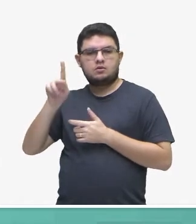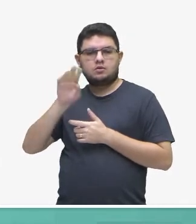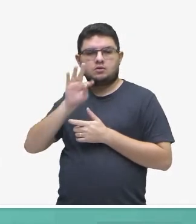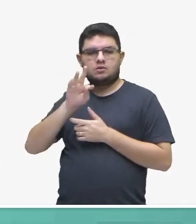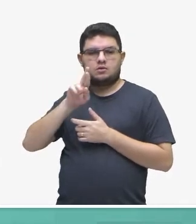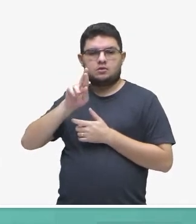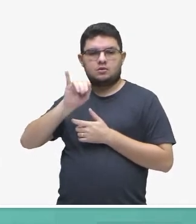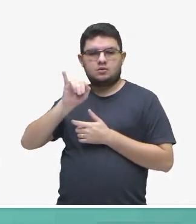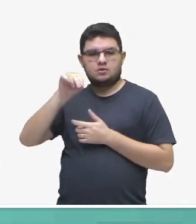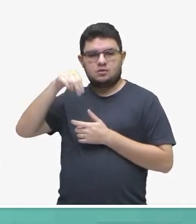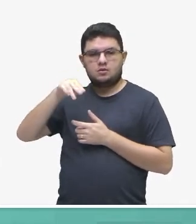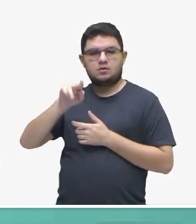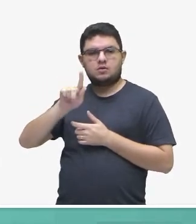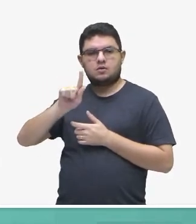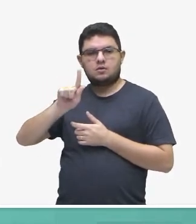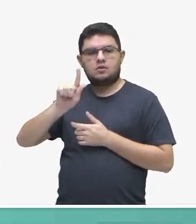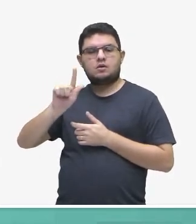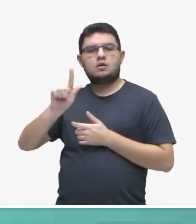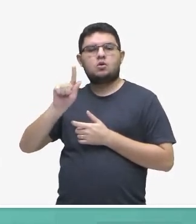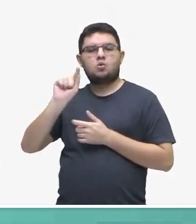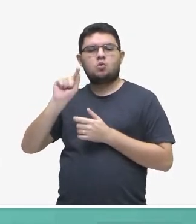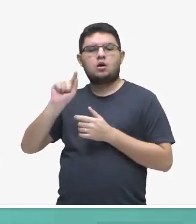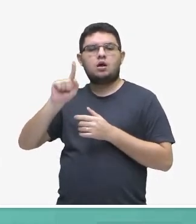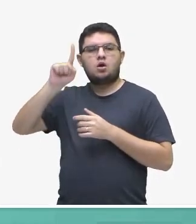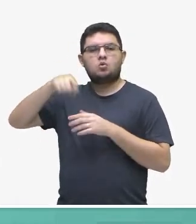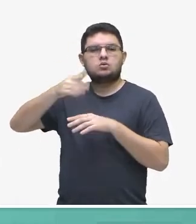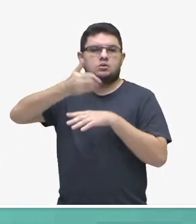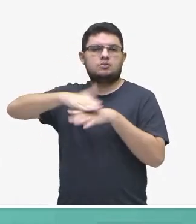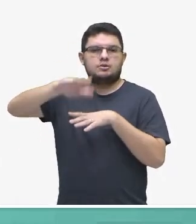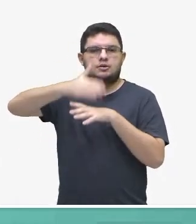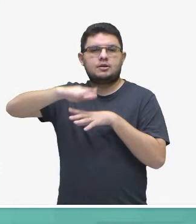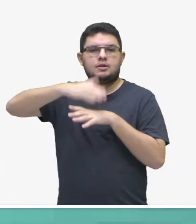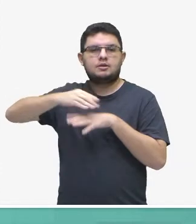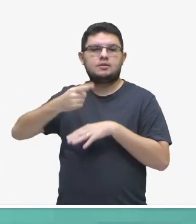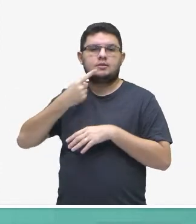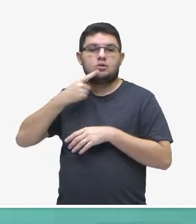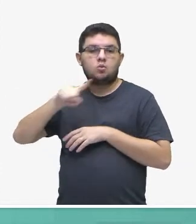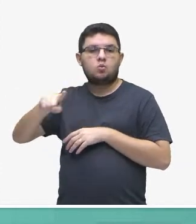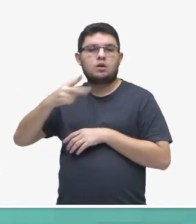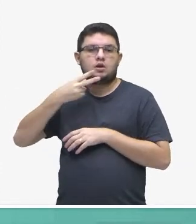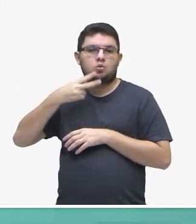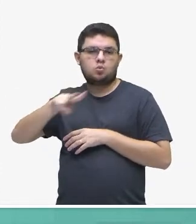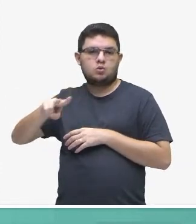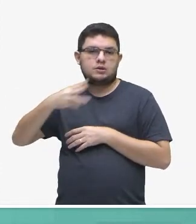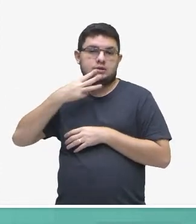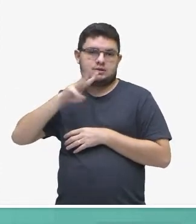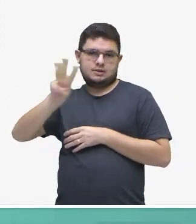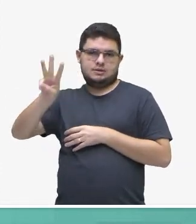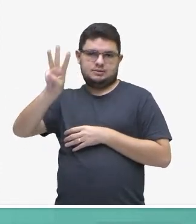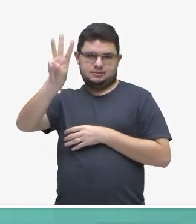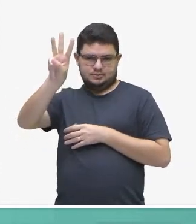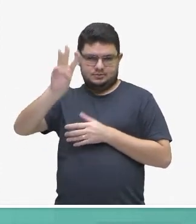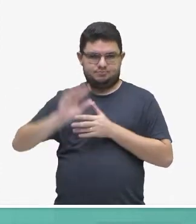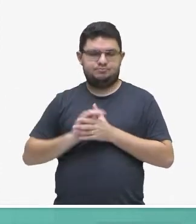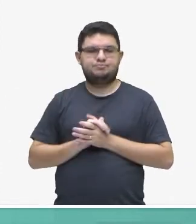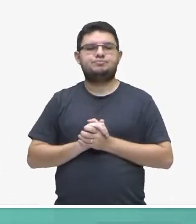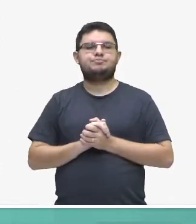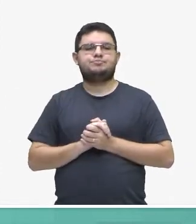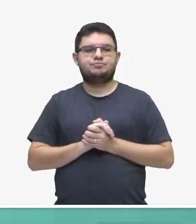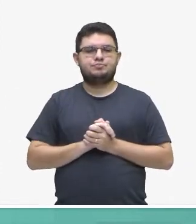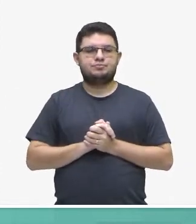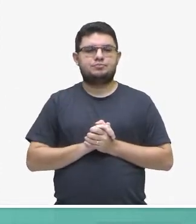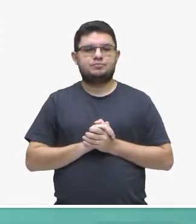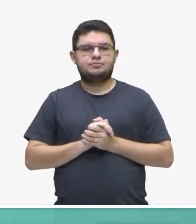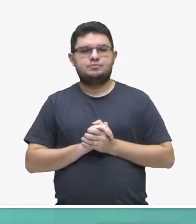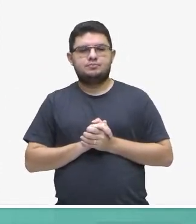3 semanas, estava ali no nosso diálogo. Então aprendam logo, né, que essa expressão 3-week training é treino de